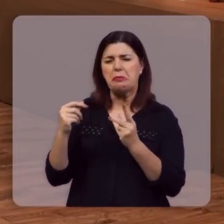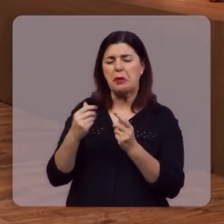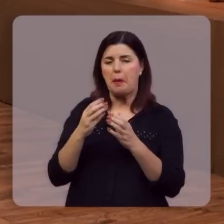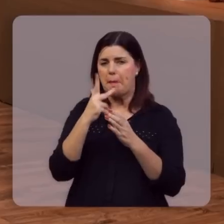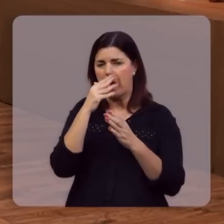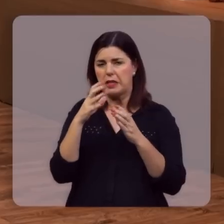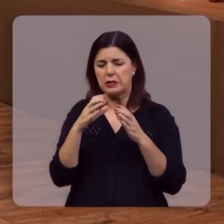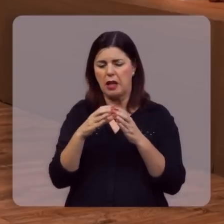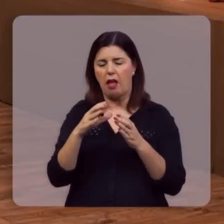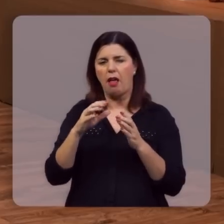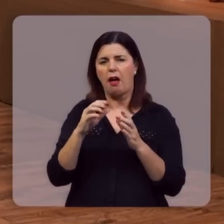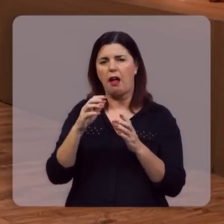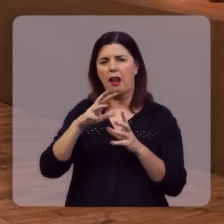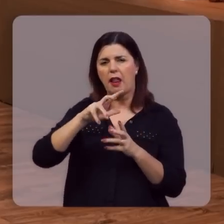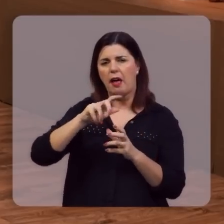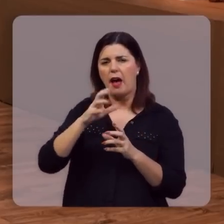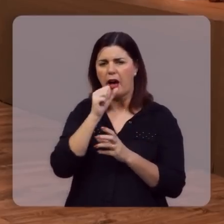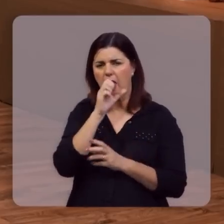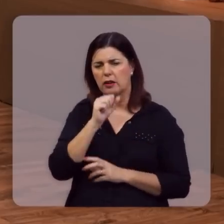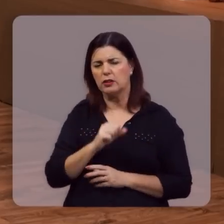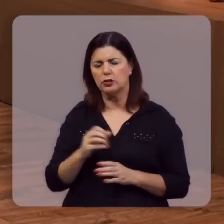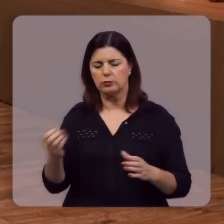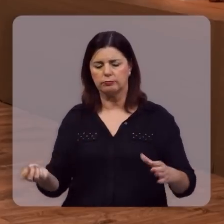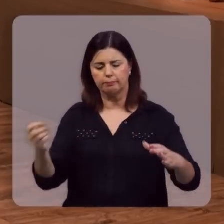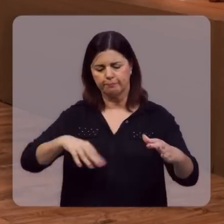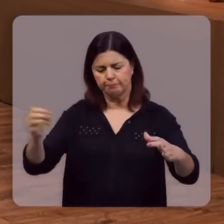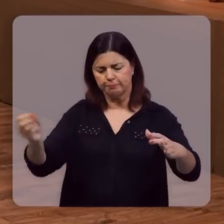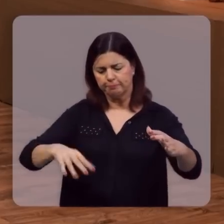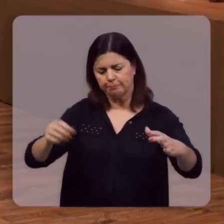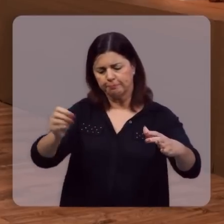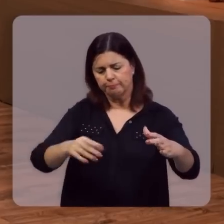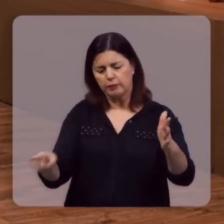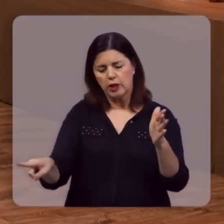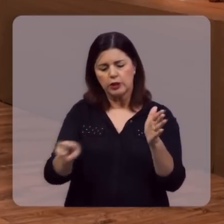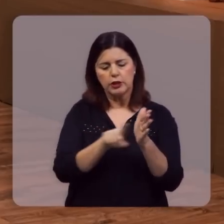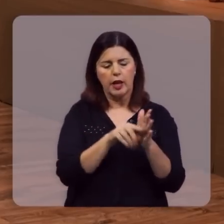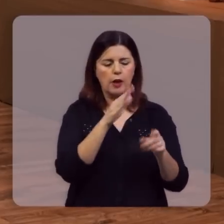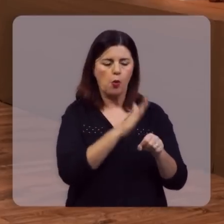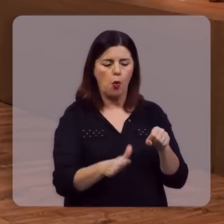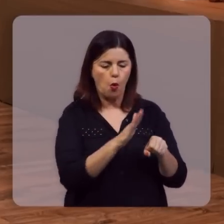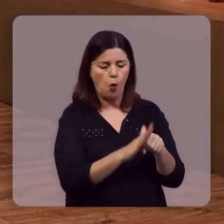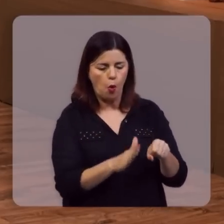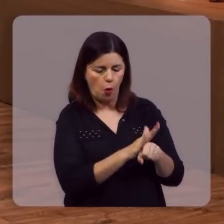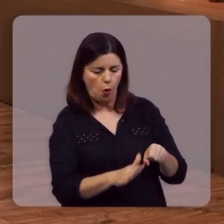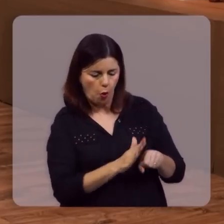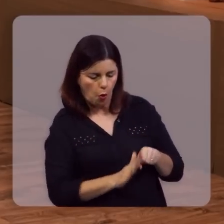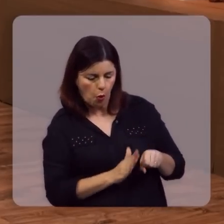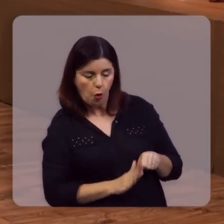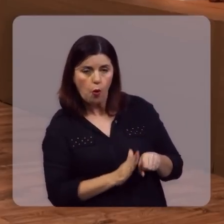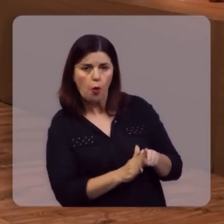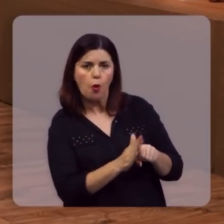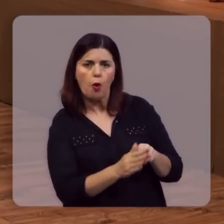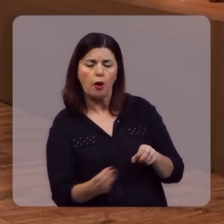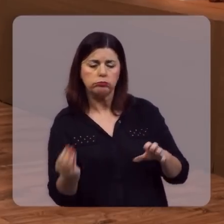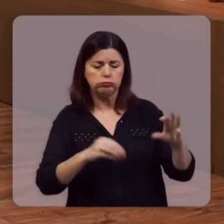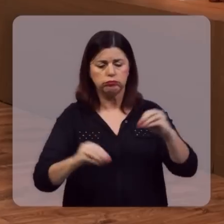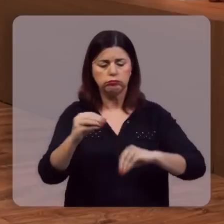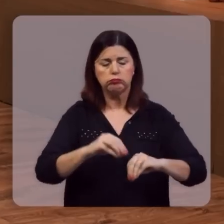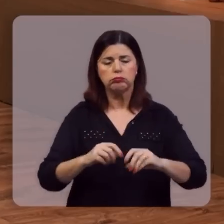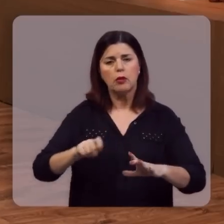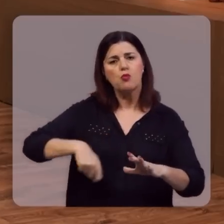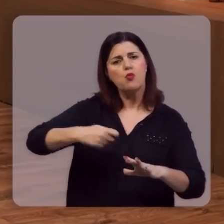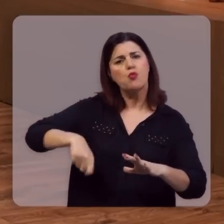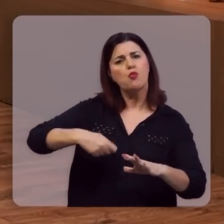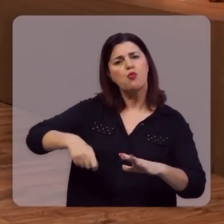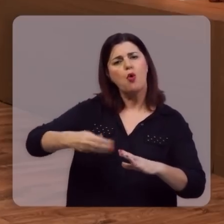de uma laranja. E ele enche o seu avental e chega e corta essa calossíntida e bota no